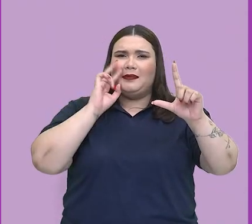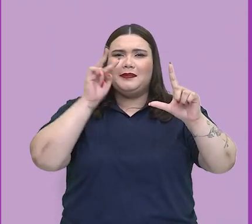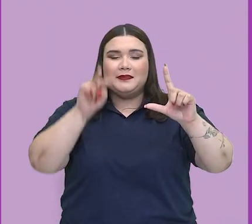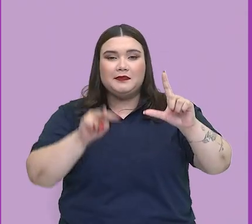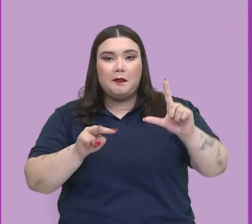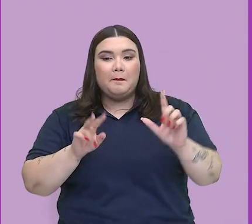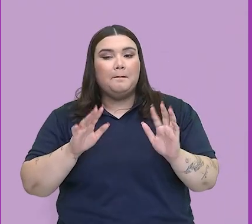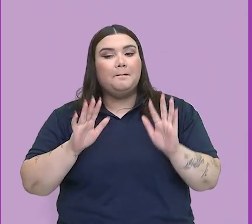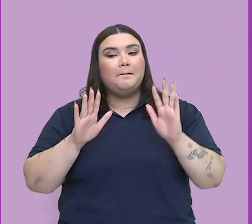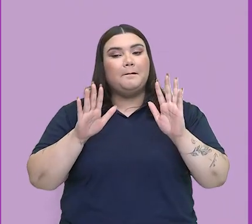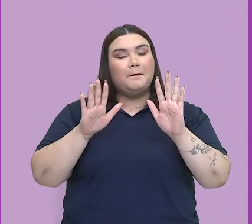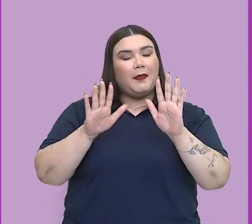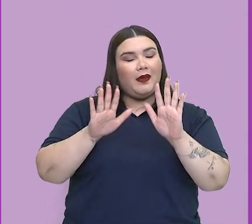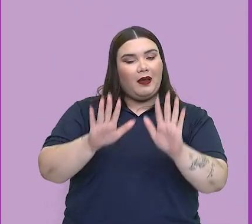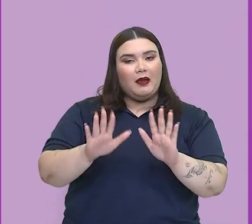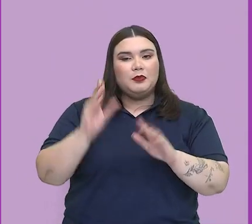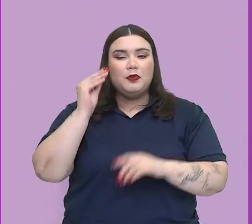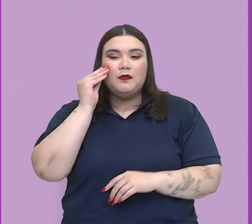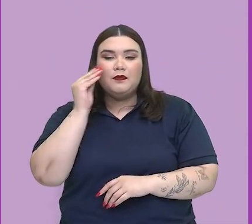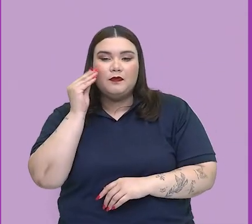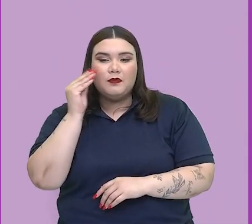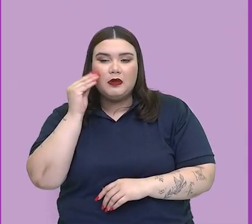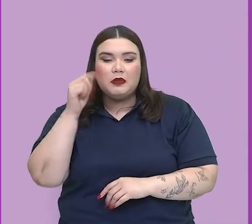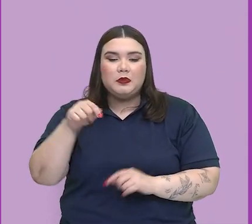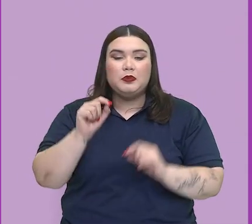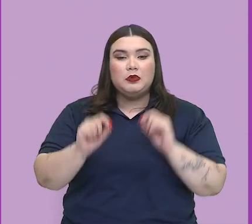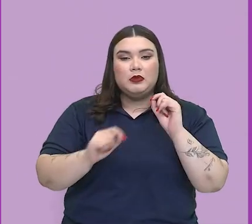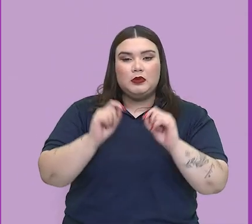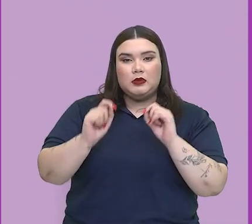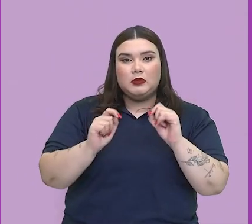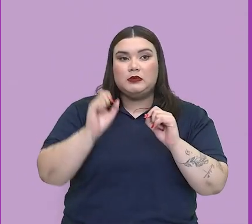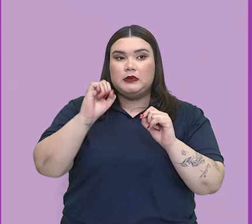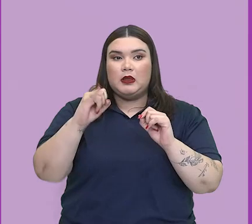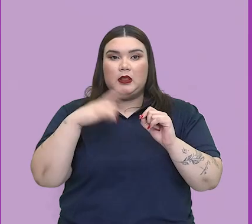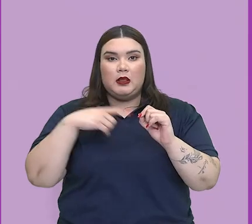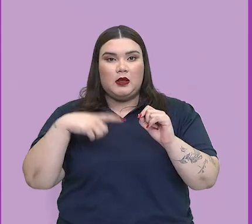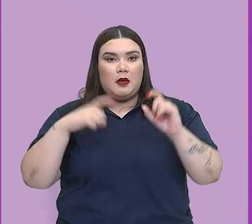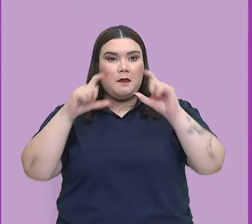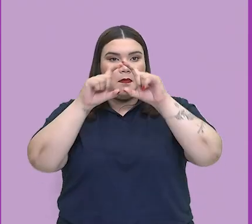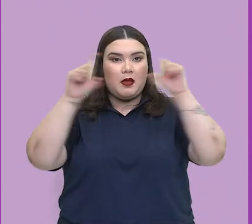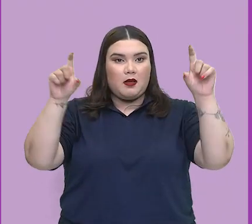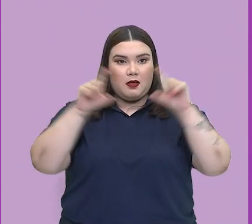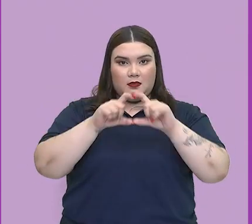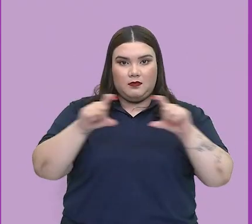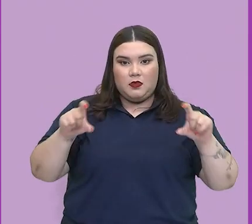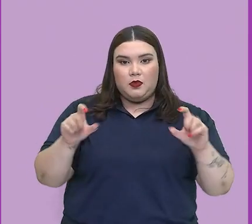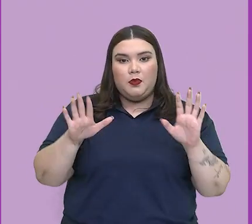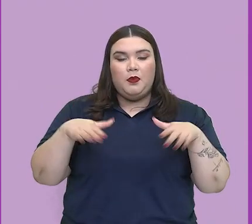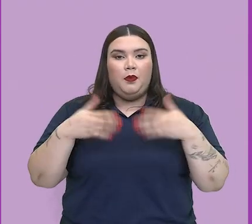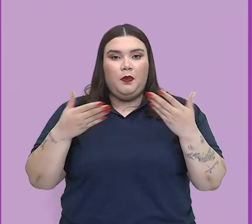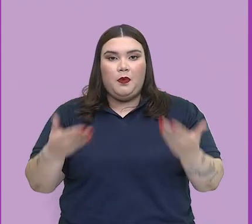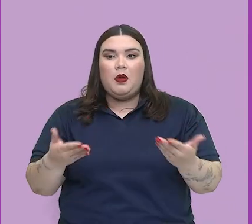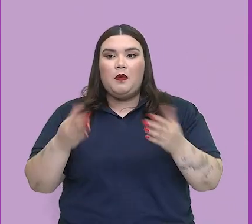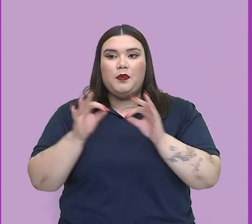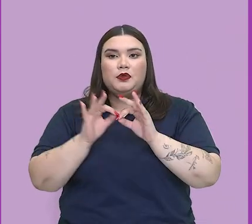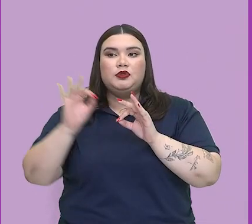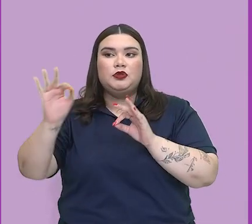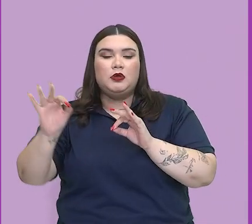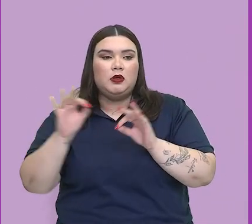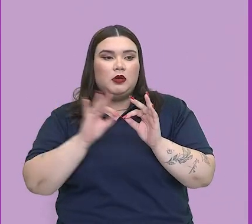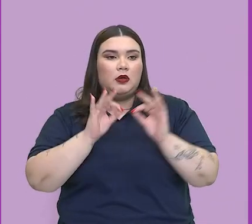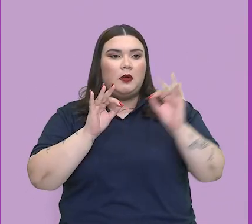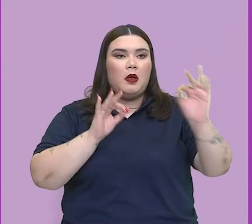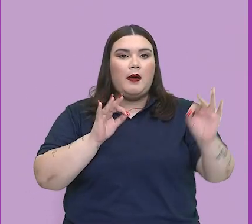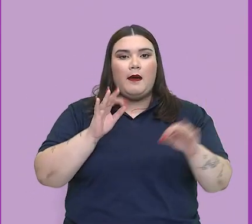2 placas. Qual distâncias ali, né? Qual a menor distância, qual a maior distância? Vocês viram que nós temos